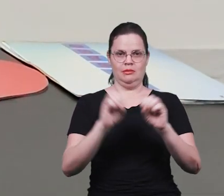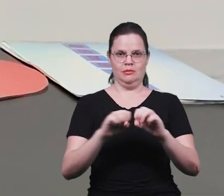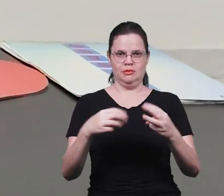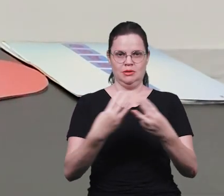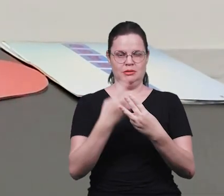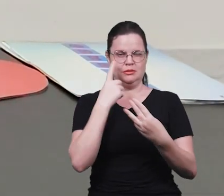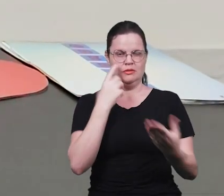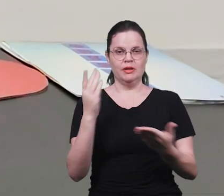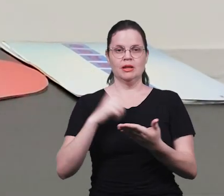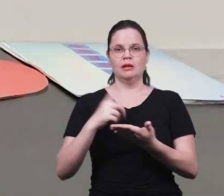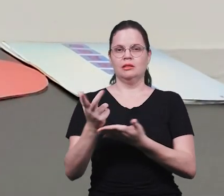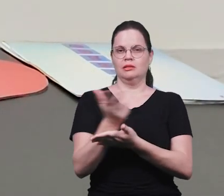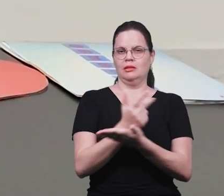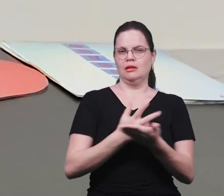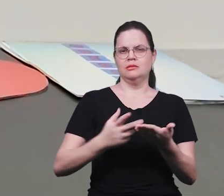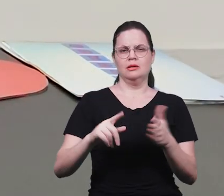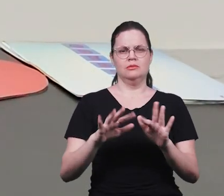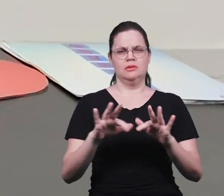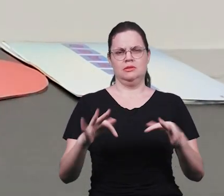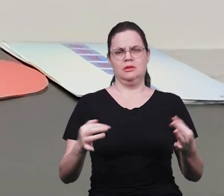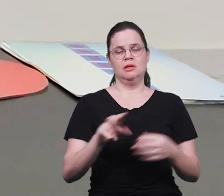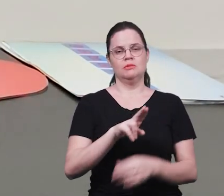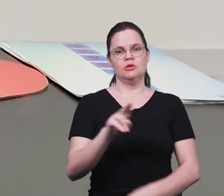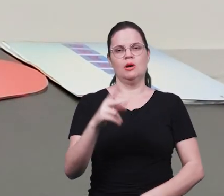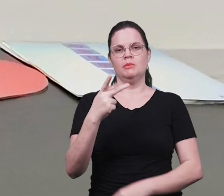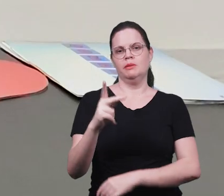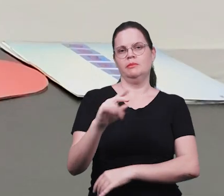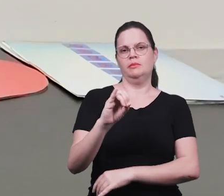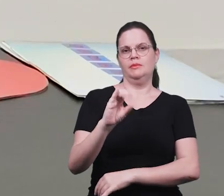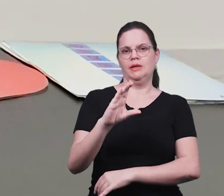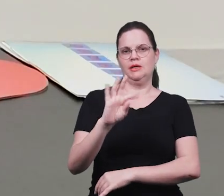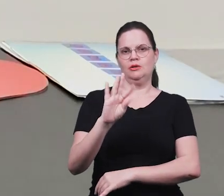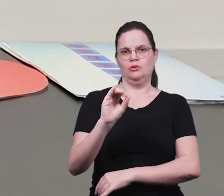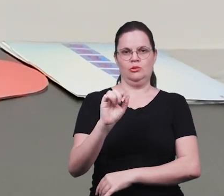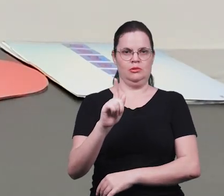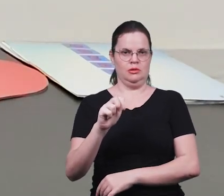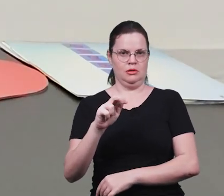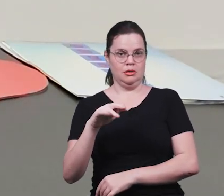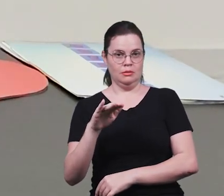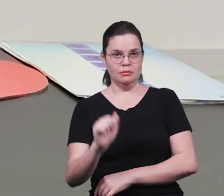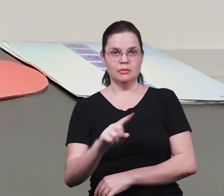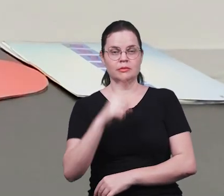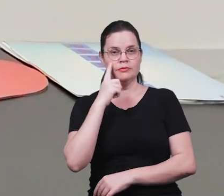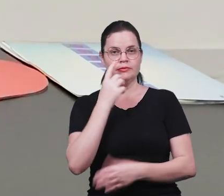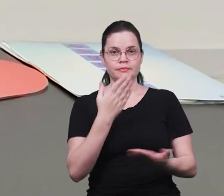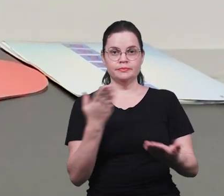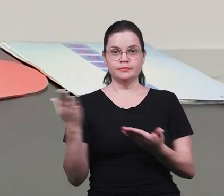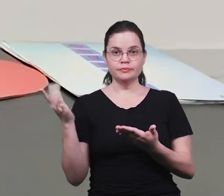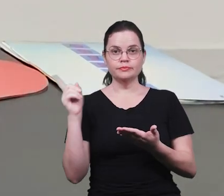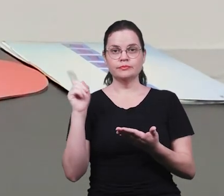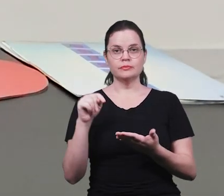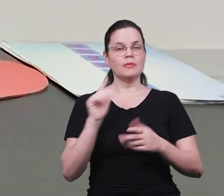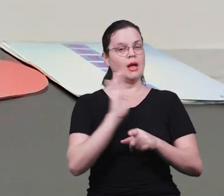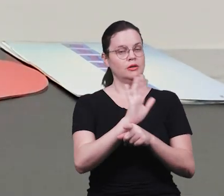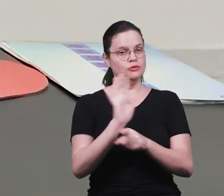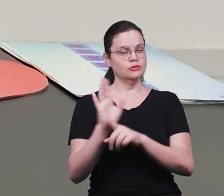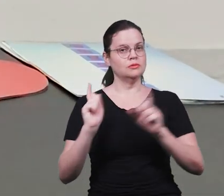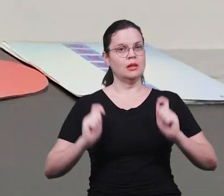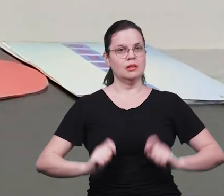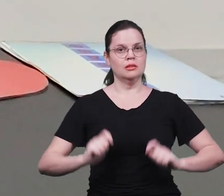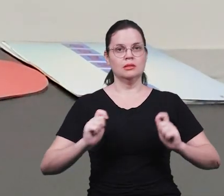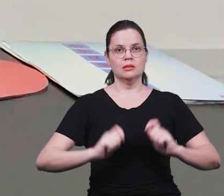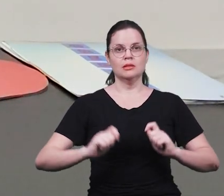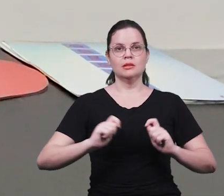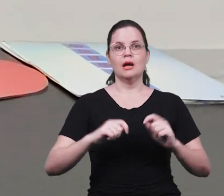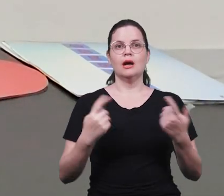eles são todos feitos em pictograma. Então, vale a pena a gente lembrar que o pictograma